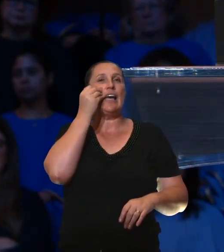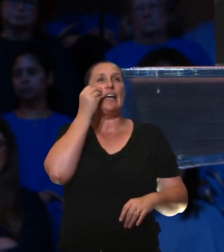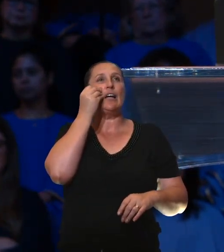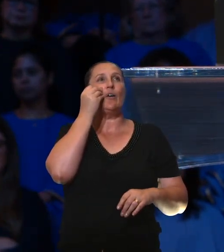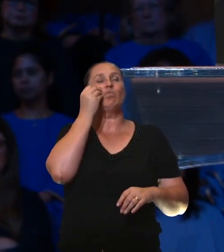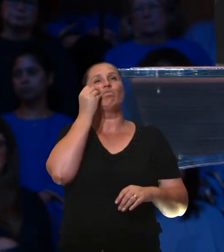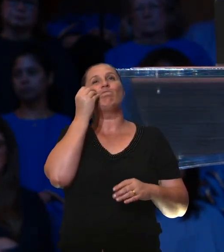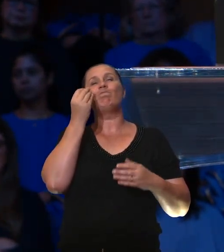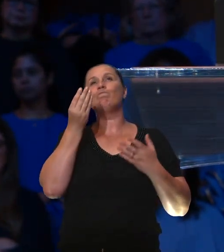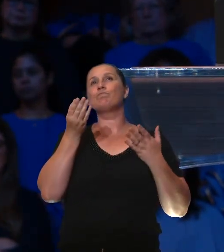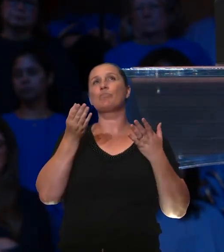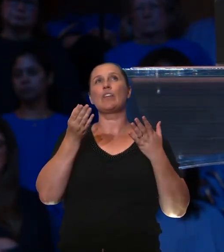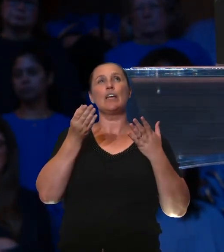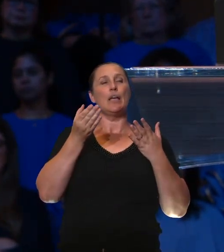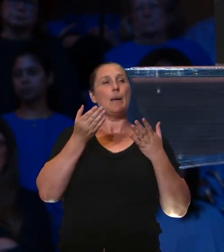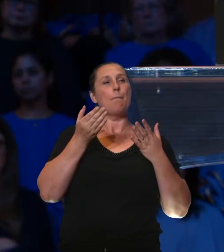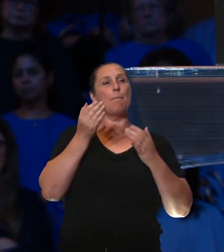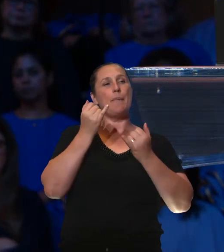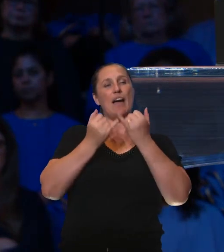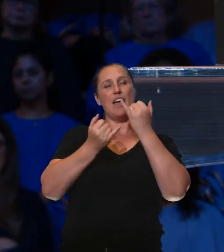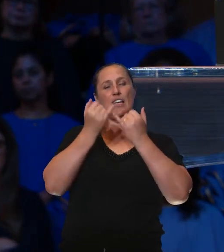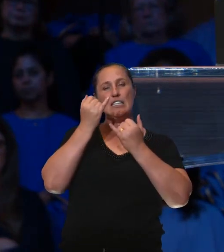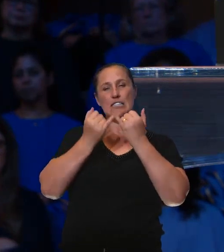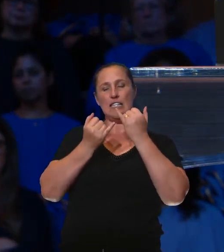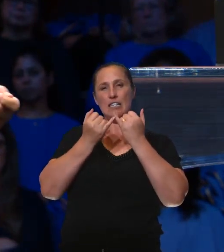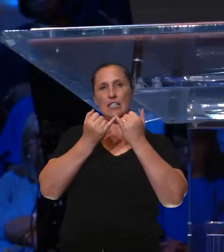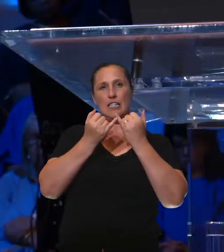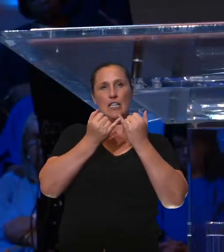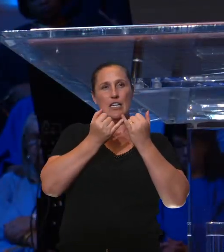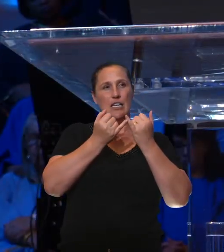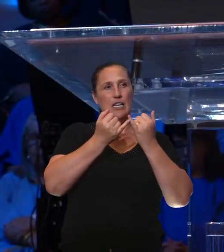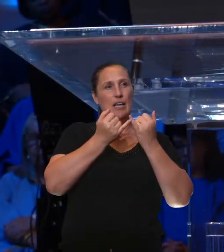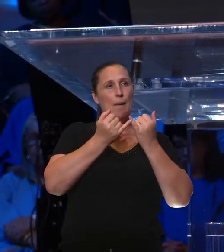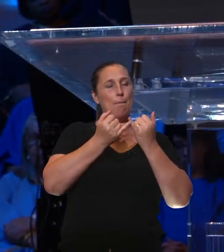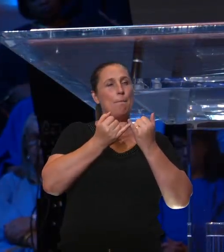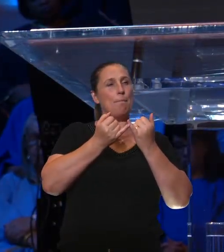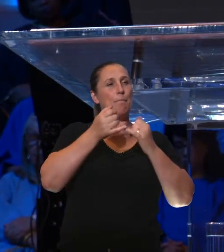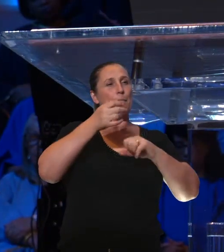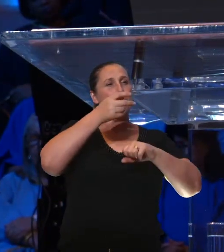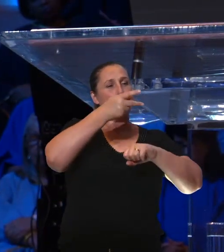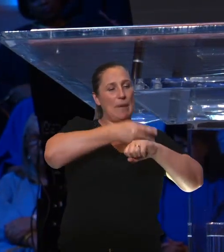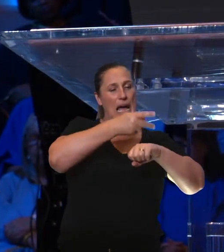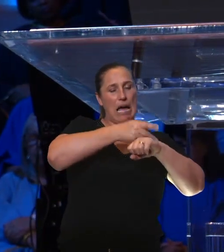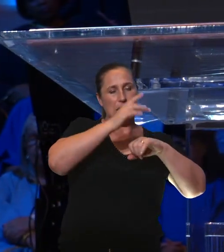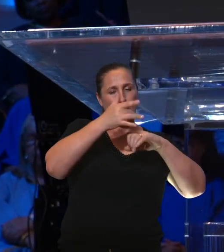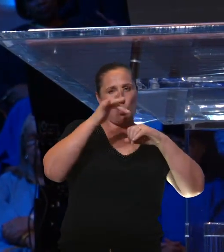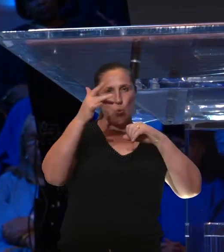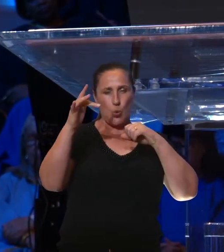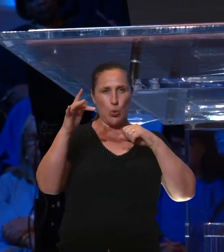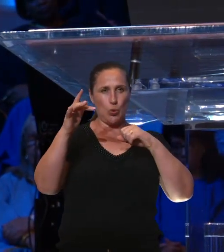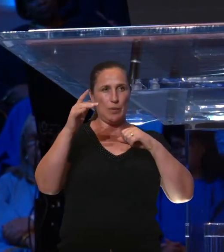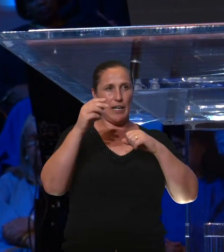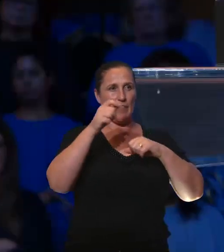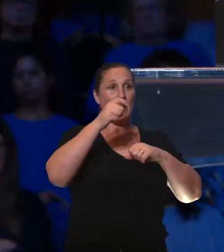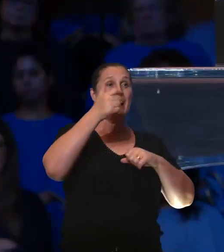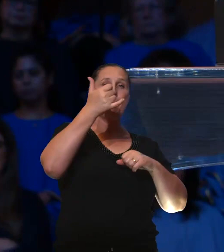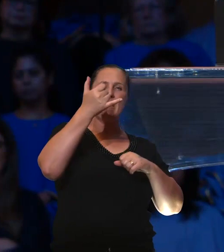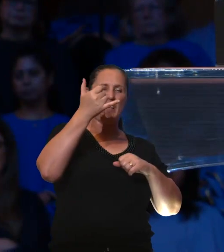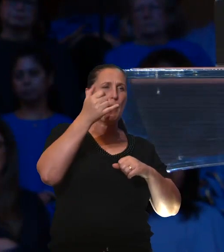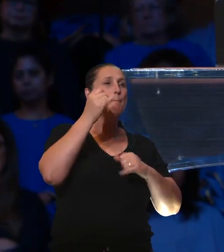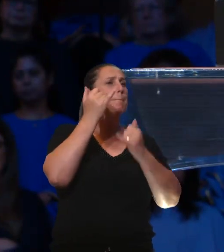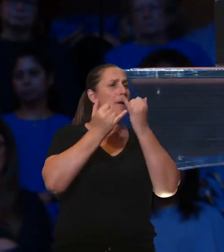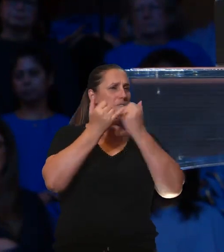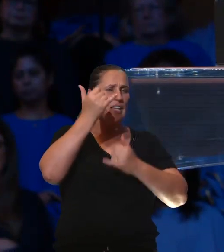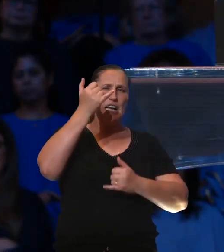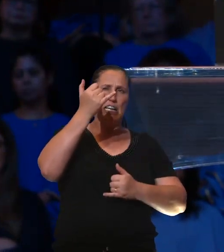com uma espécie de caneta nos tempos de Jesus, que riscava-se o ouro e a prata, e dependendo da cor que ficava ali, poderia